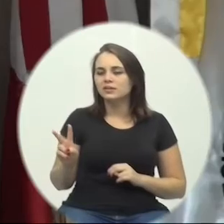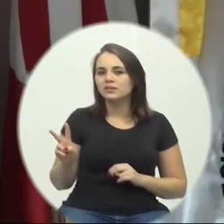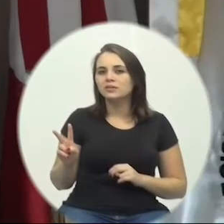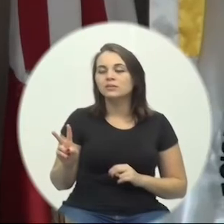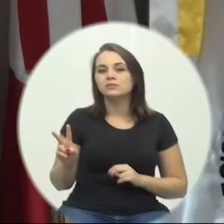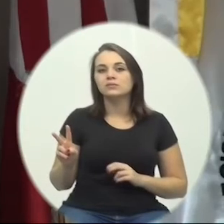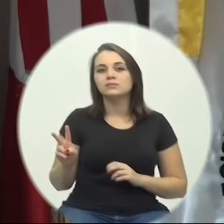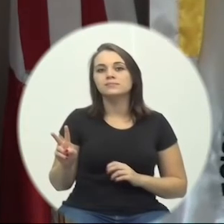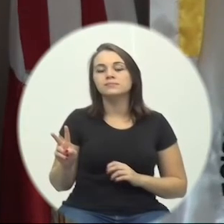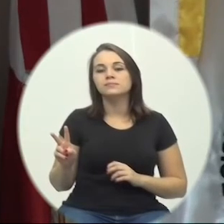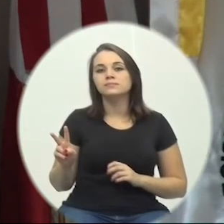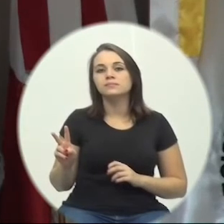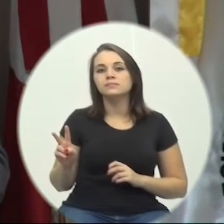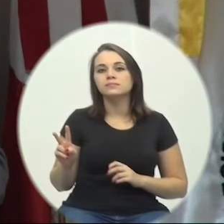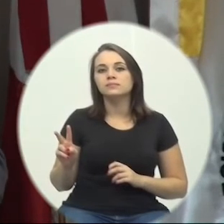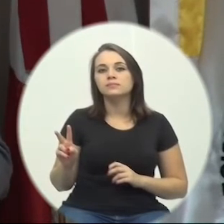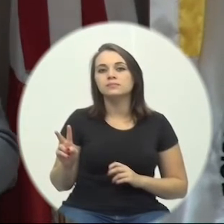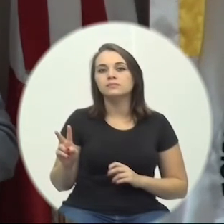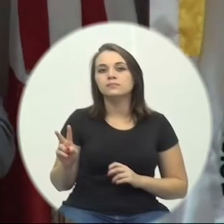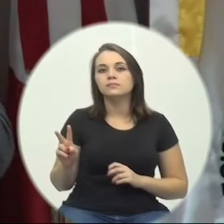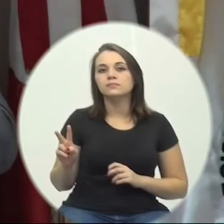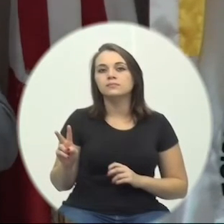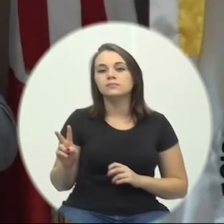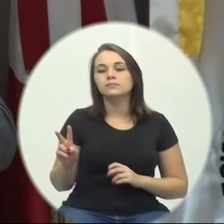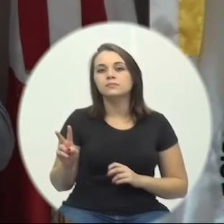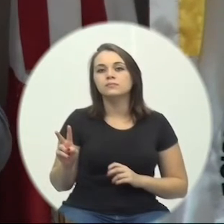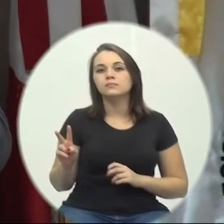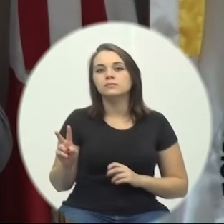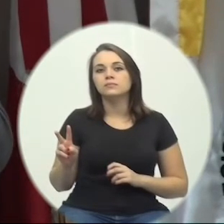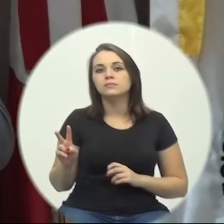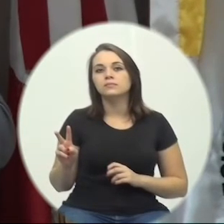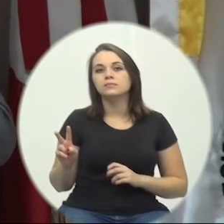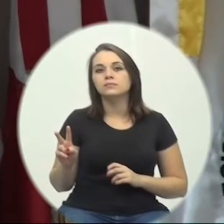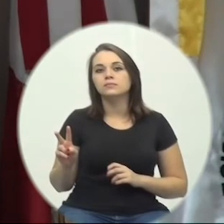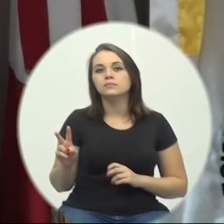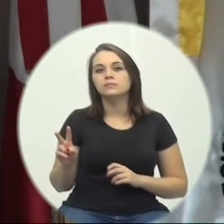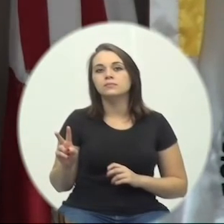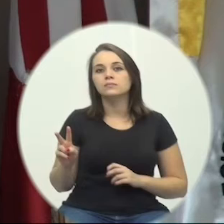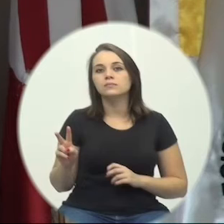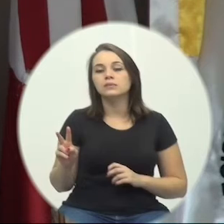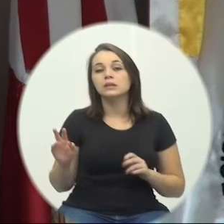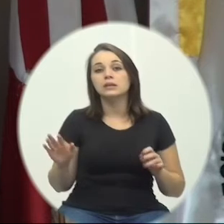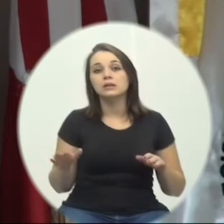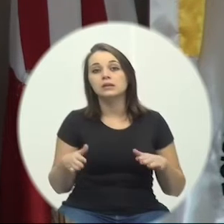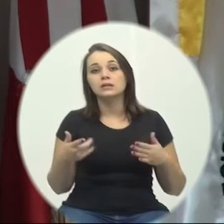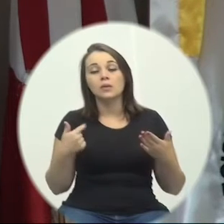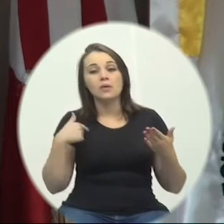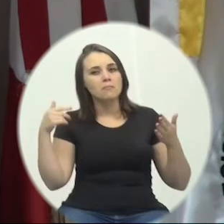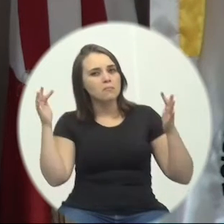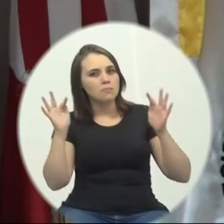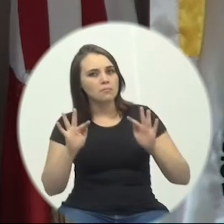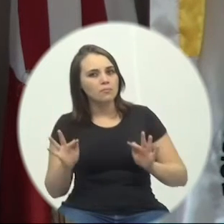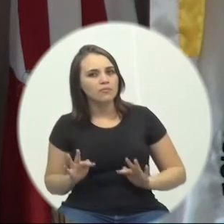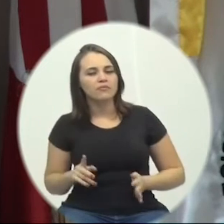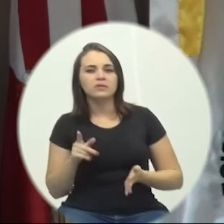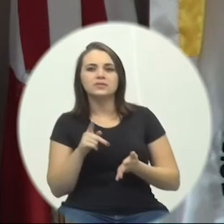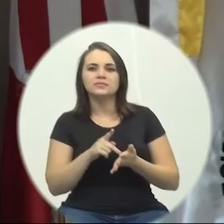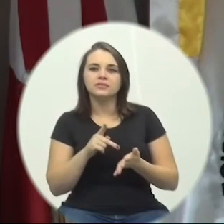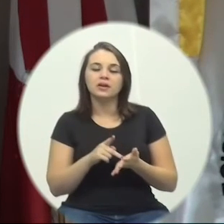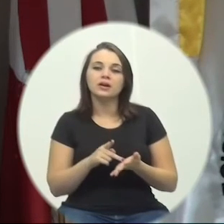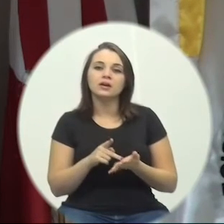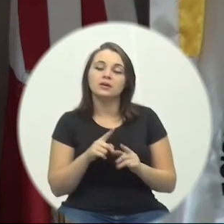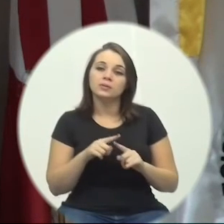vereadoras, eu Eu fiquei muito feliz de